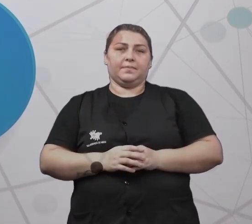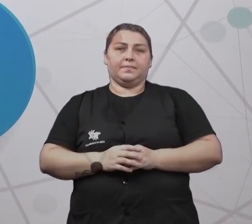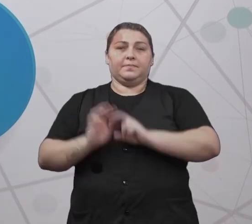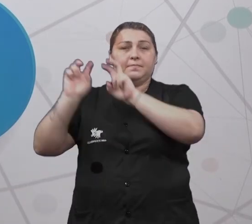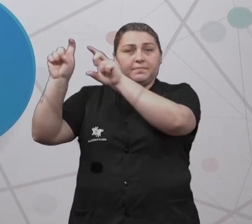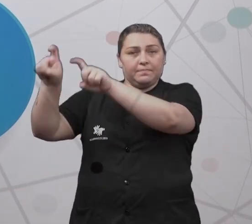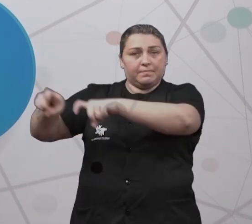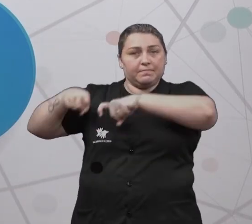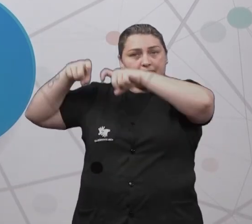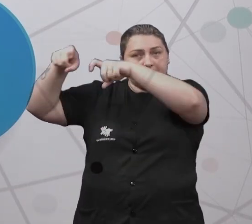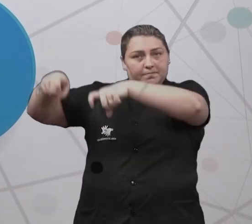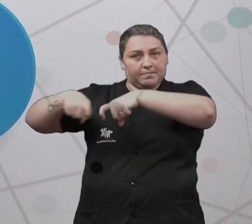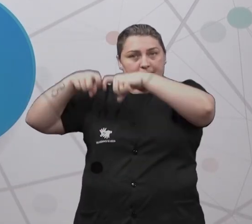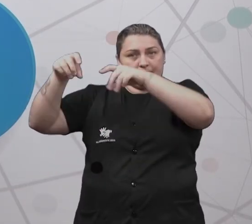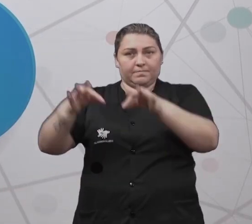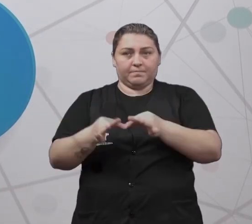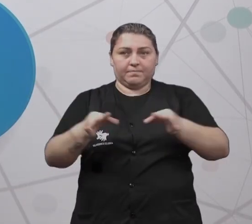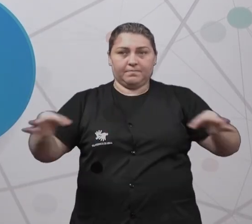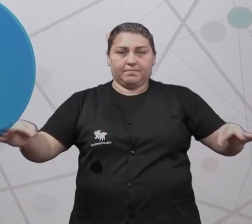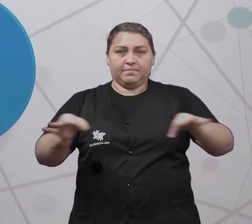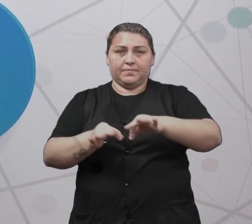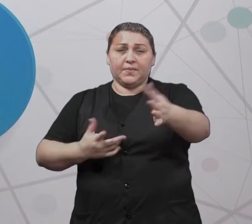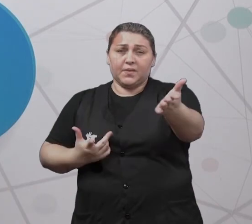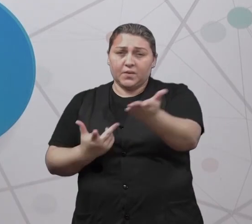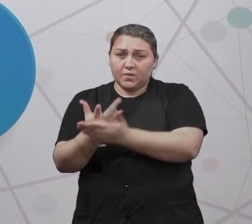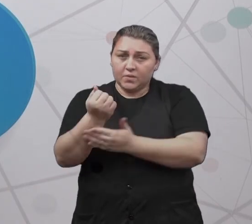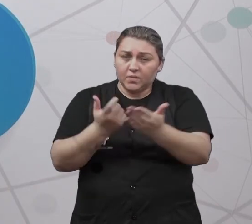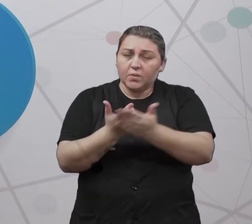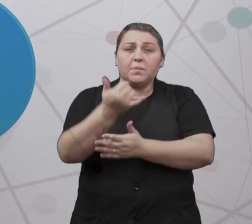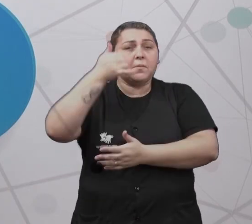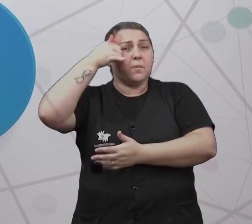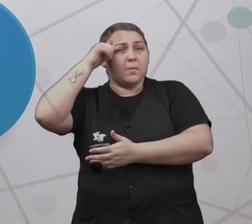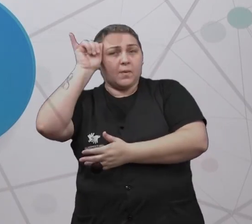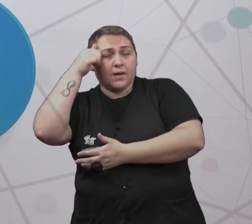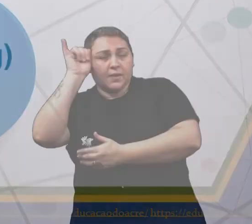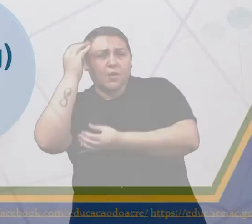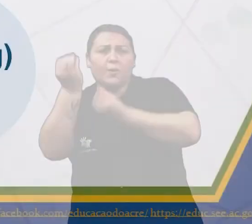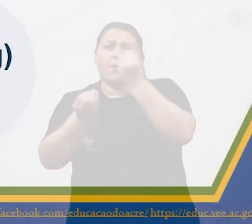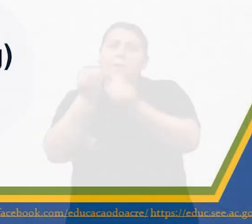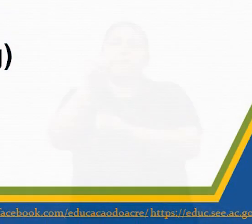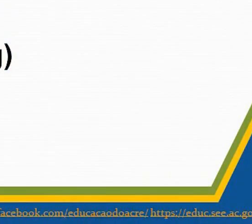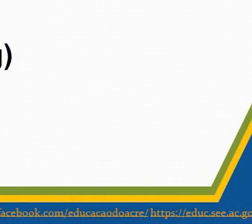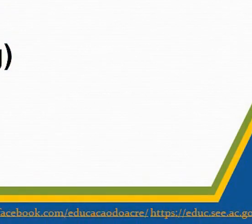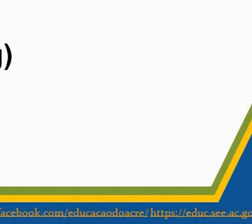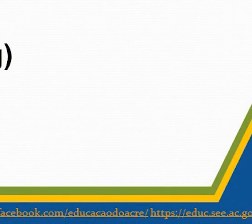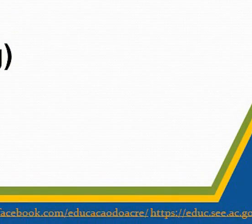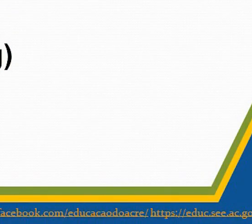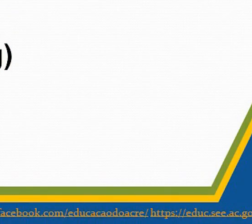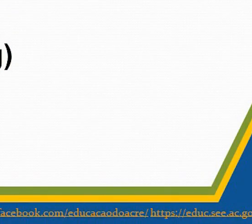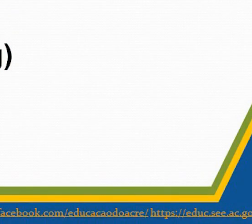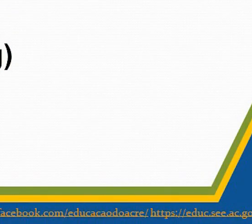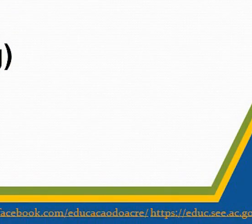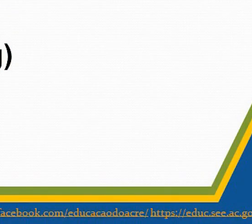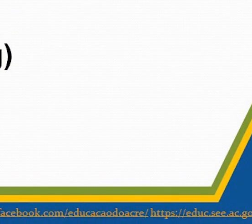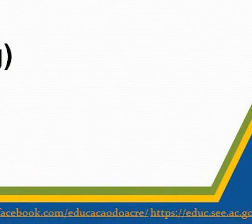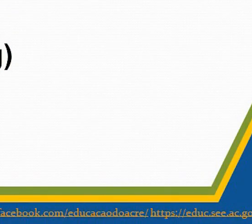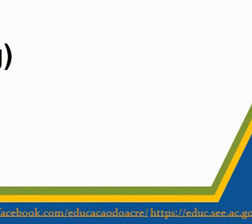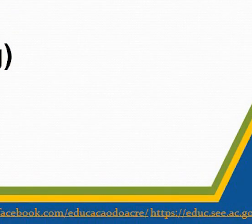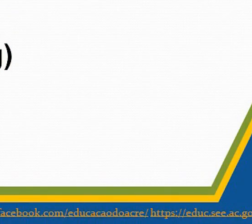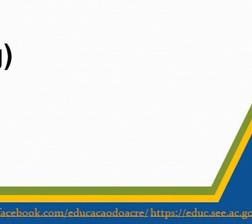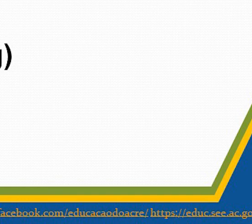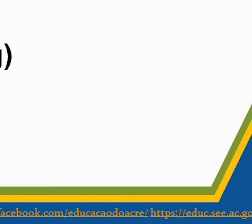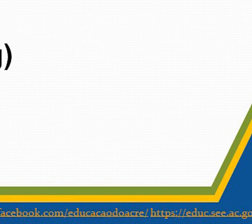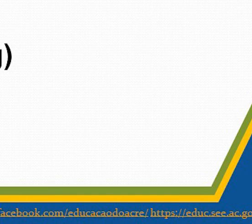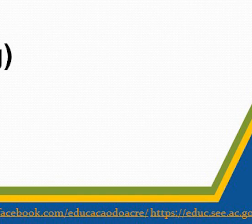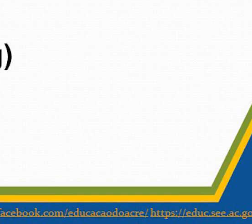a terra, né? Então, a gente compra e comercializa o gado por arroba. Temos também o